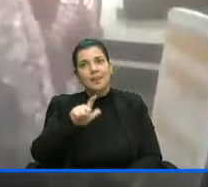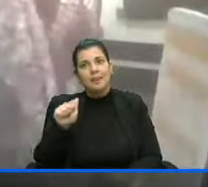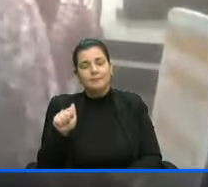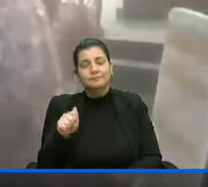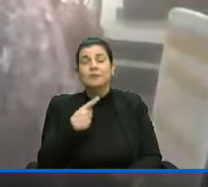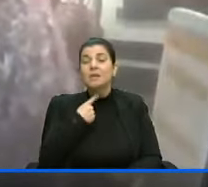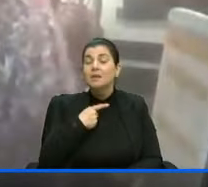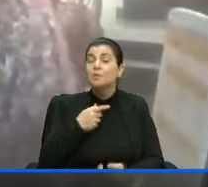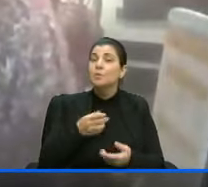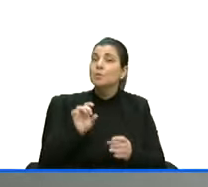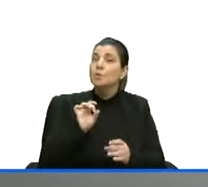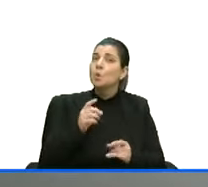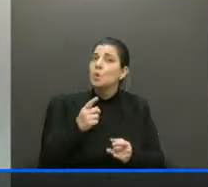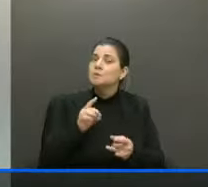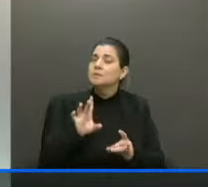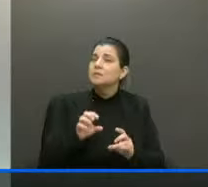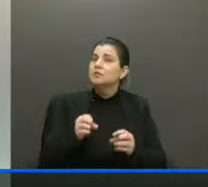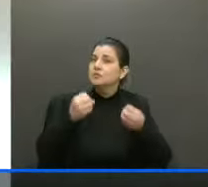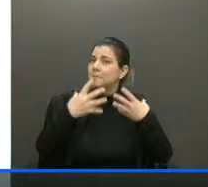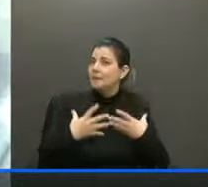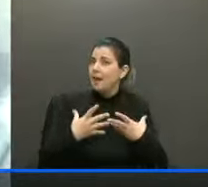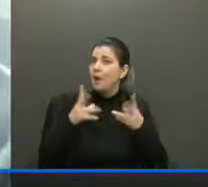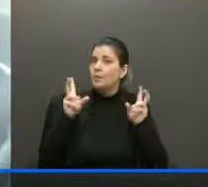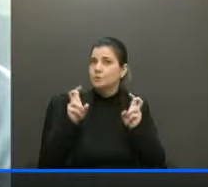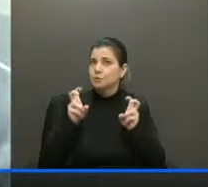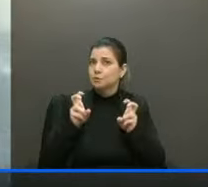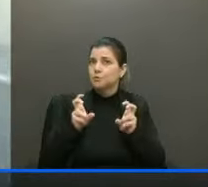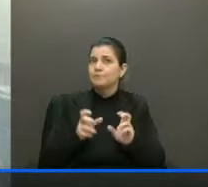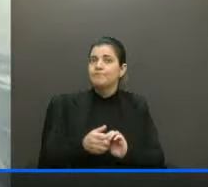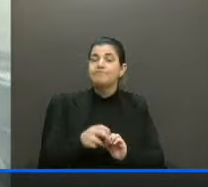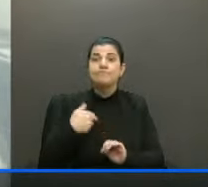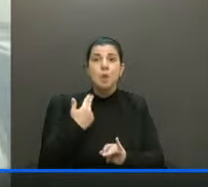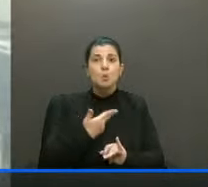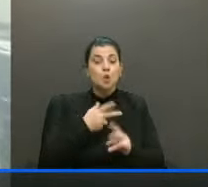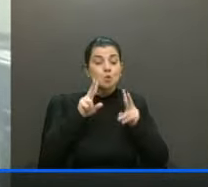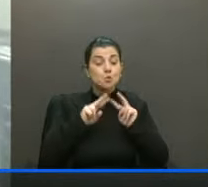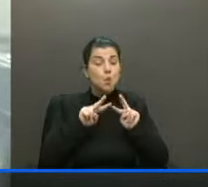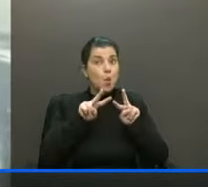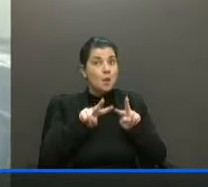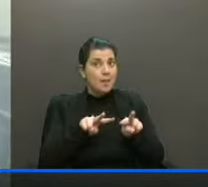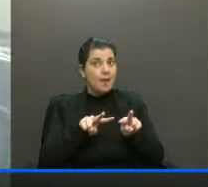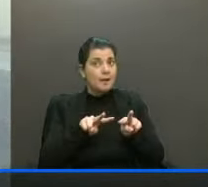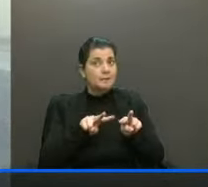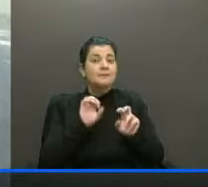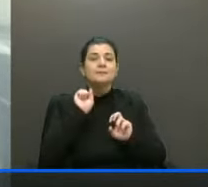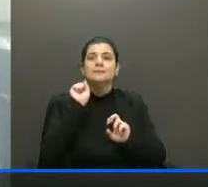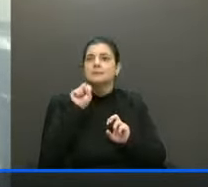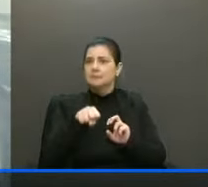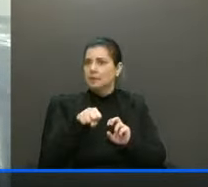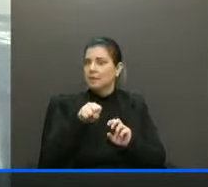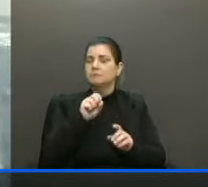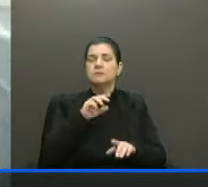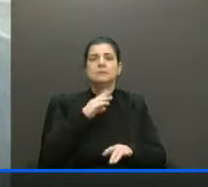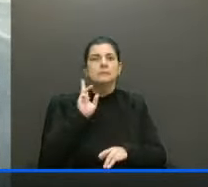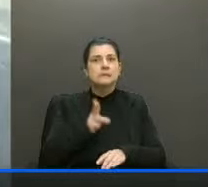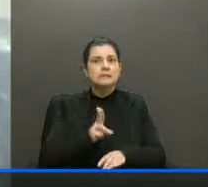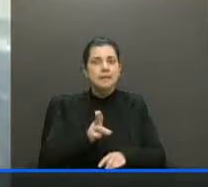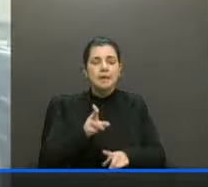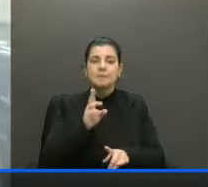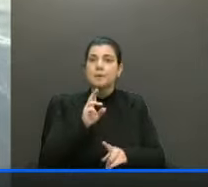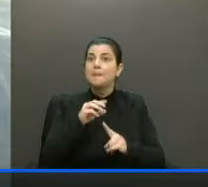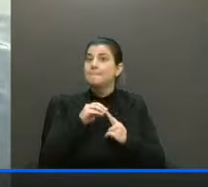Gostaria só de salientar uma questão, né? Do nosso olhar, sim, o tempo todo prioritário para a